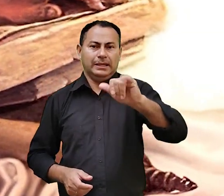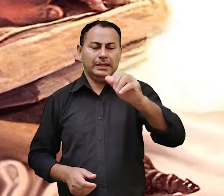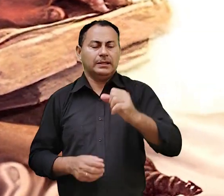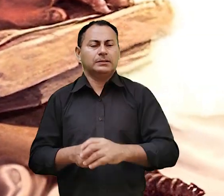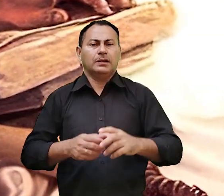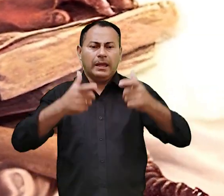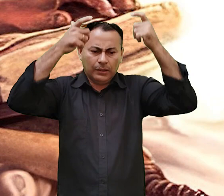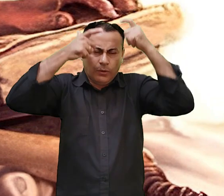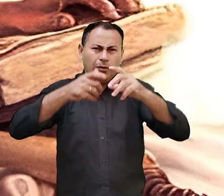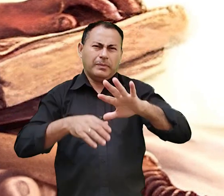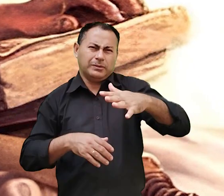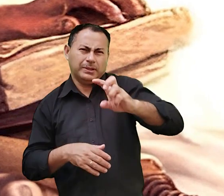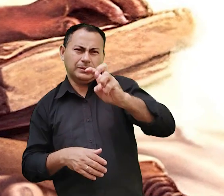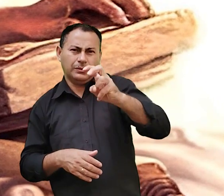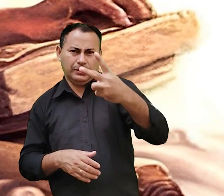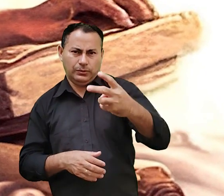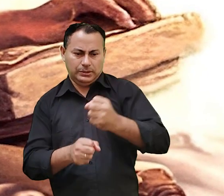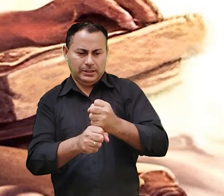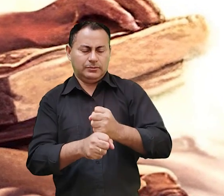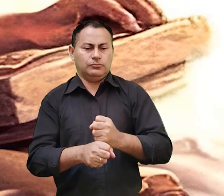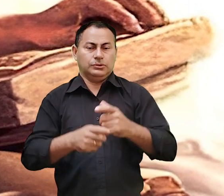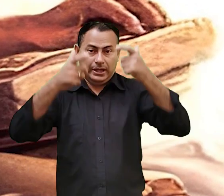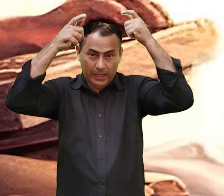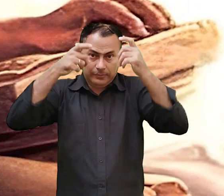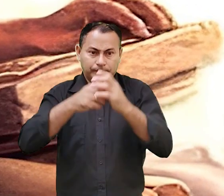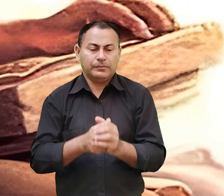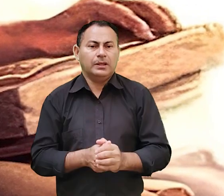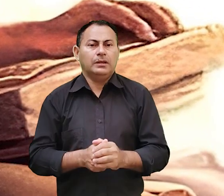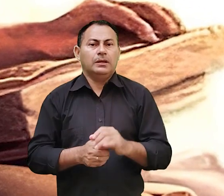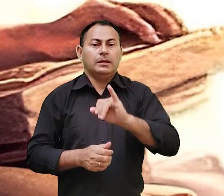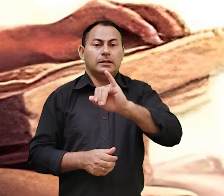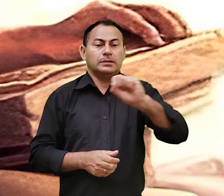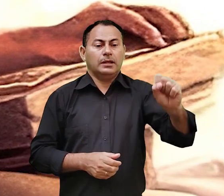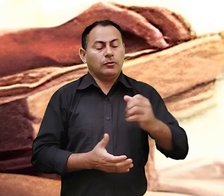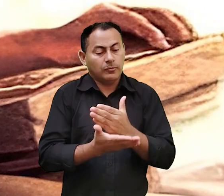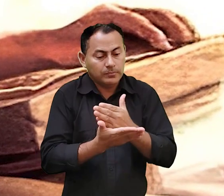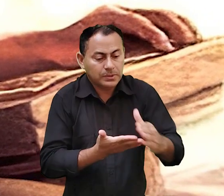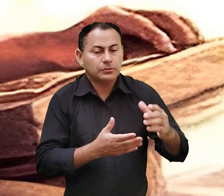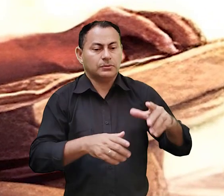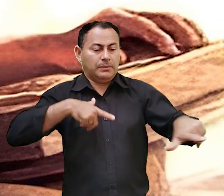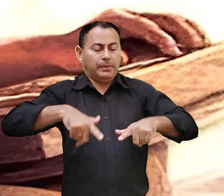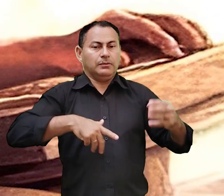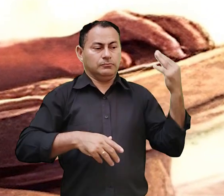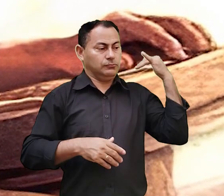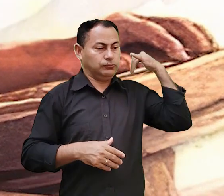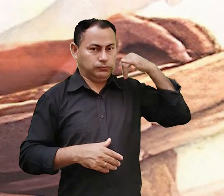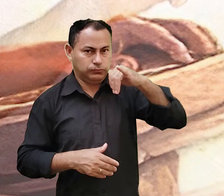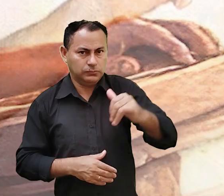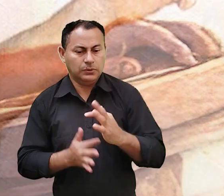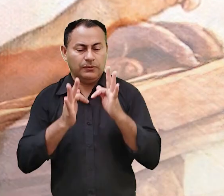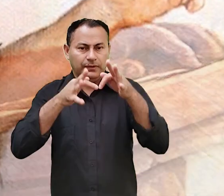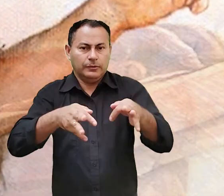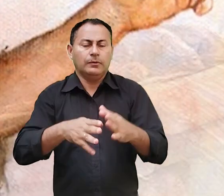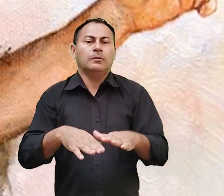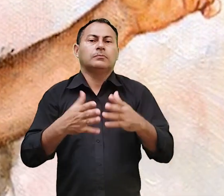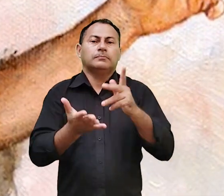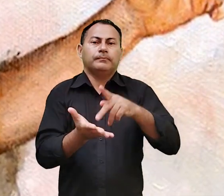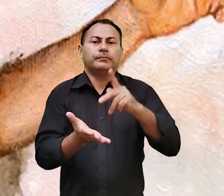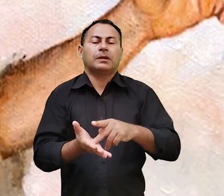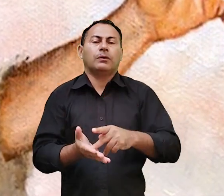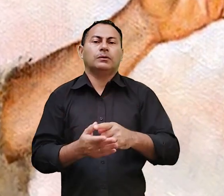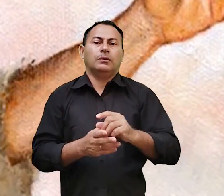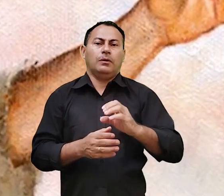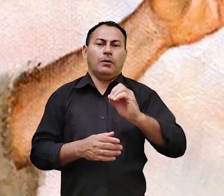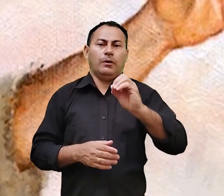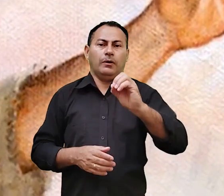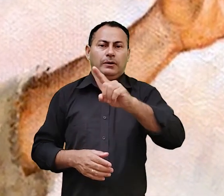menos 52 anos. Isaías começou seu ministério profético no final do reinado de Uzias. Na verdade, foi quando Uzias morreu